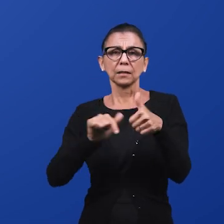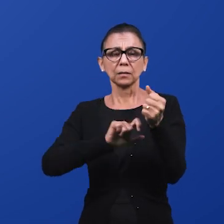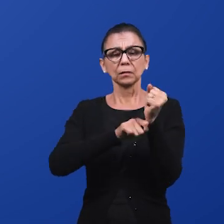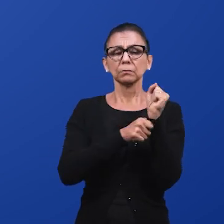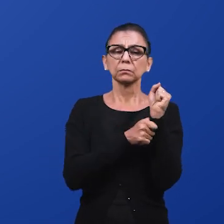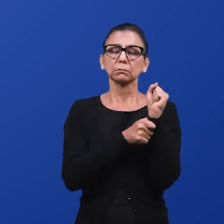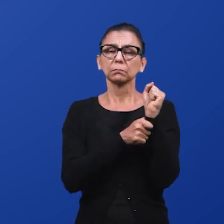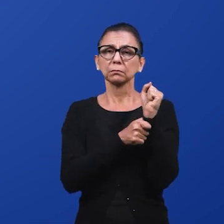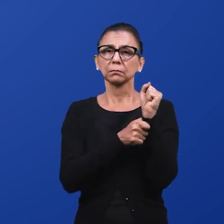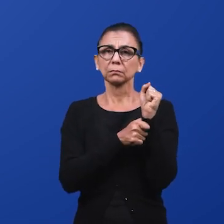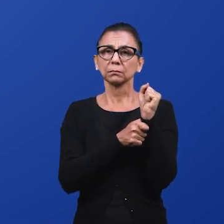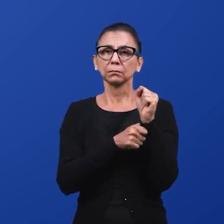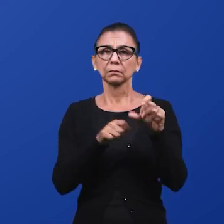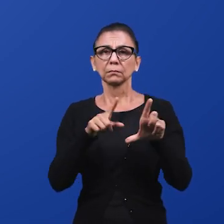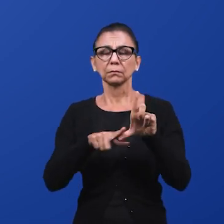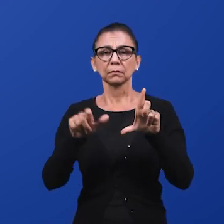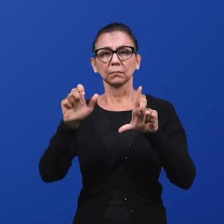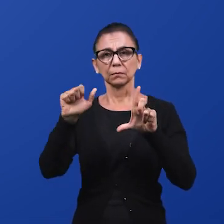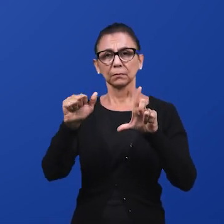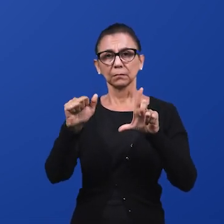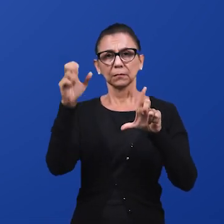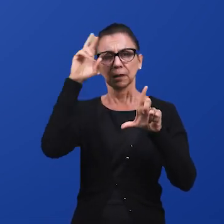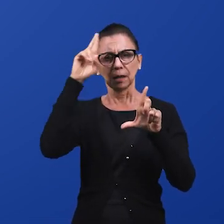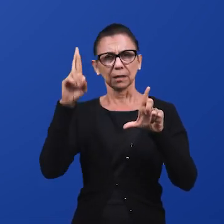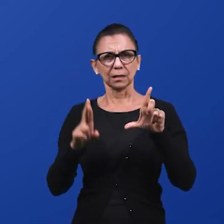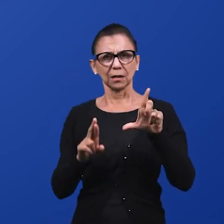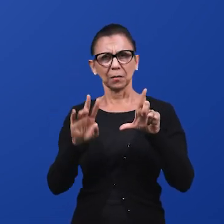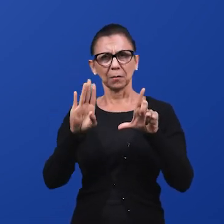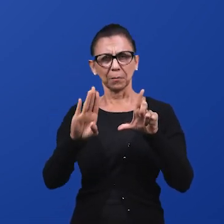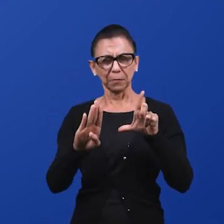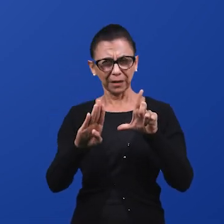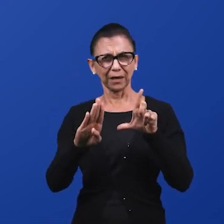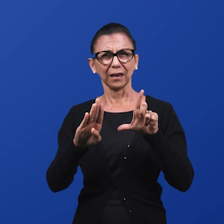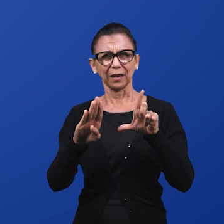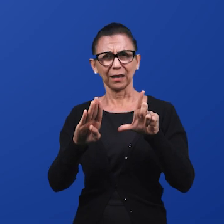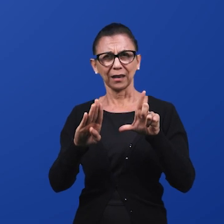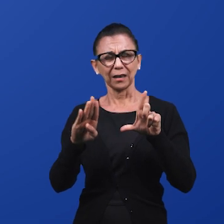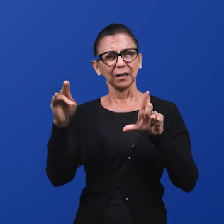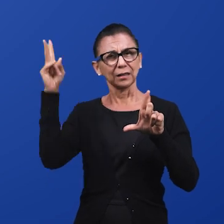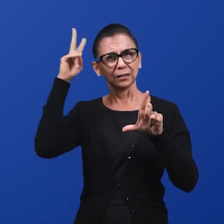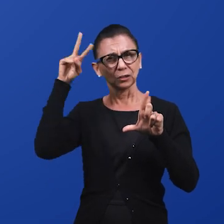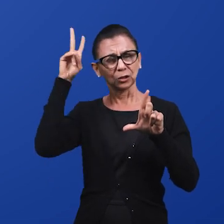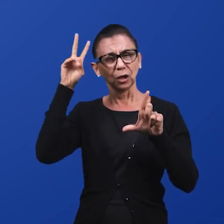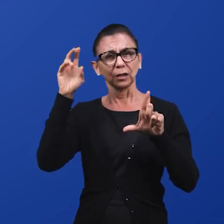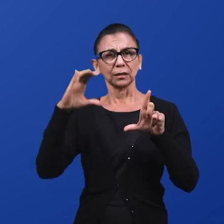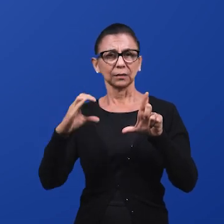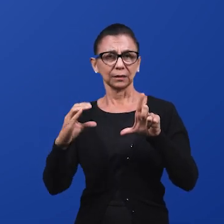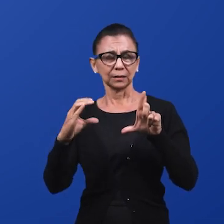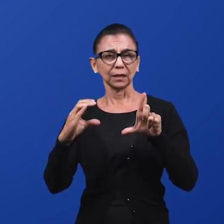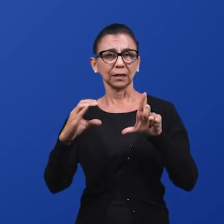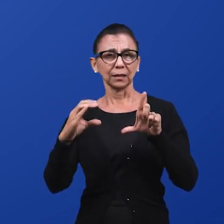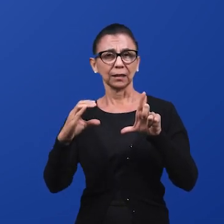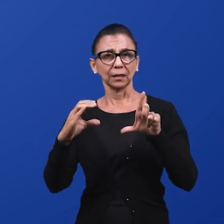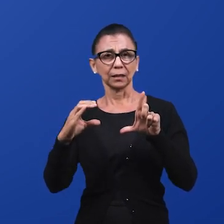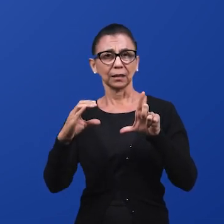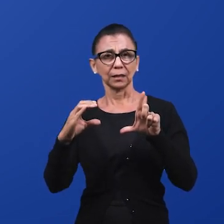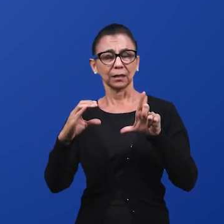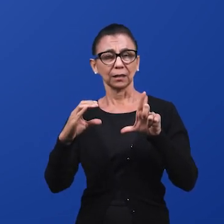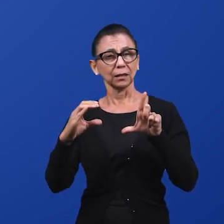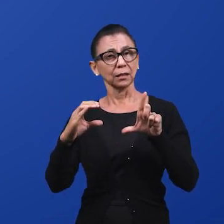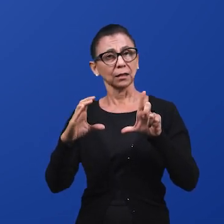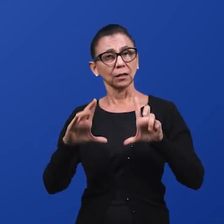desse mistério? Letra A. Pela razão. Letra B. Pela história. Letra C. Por